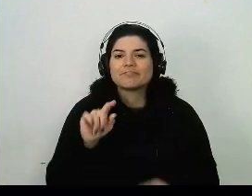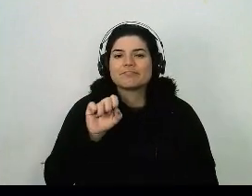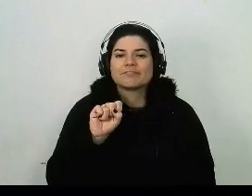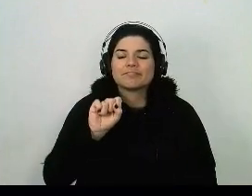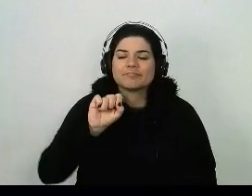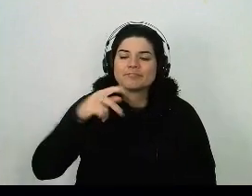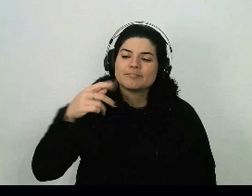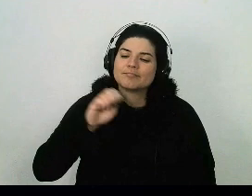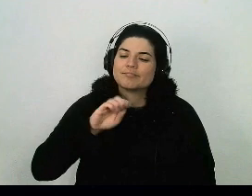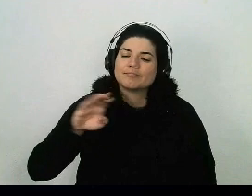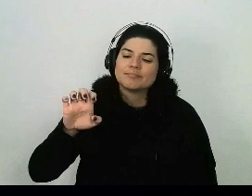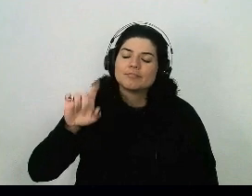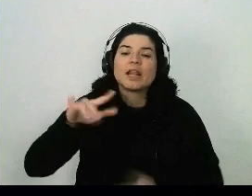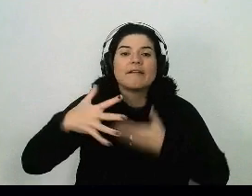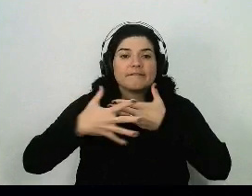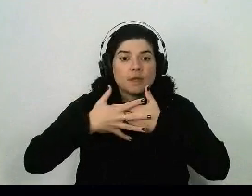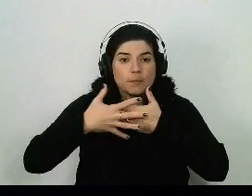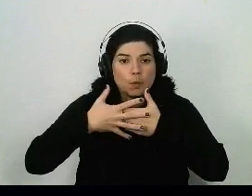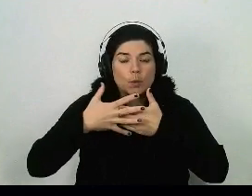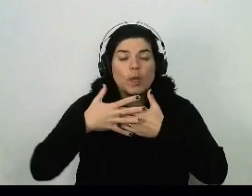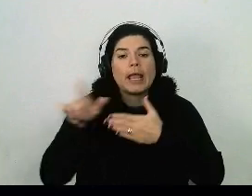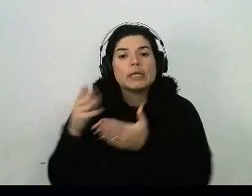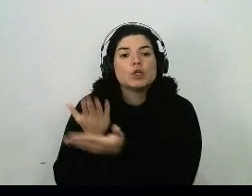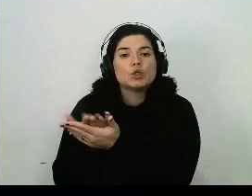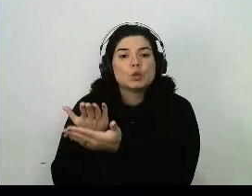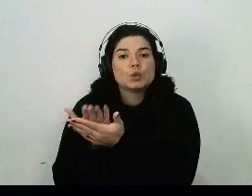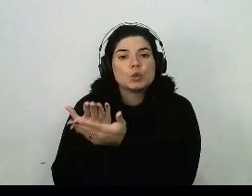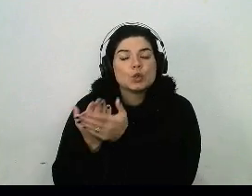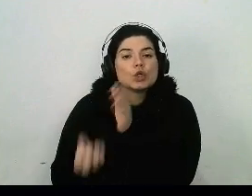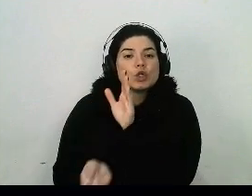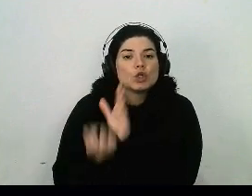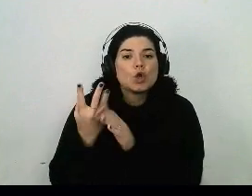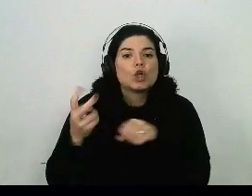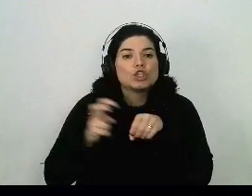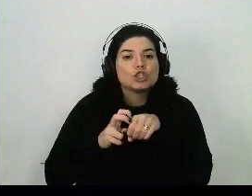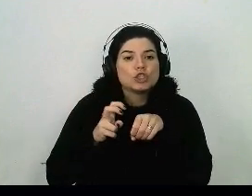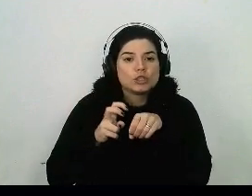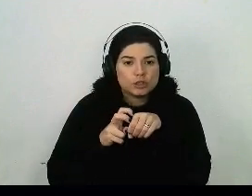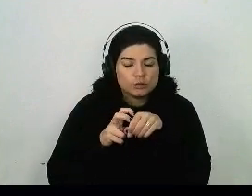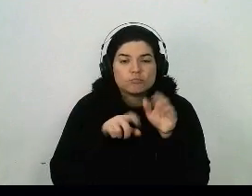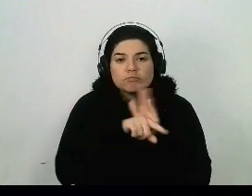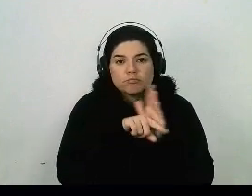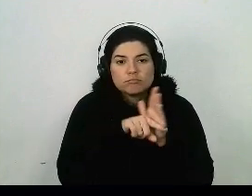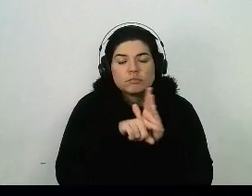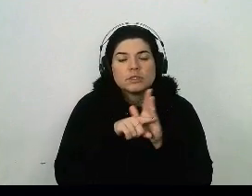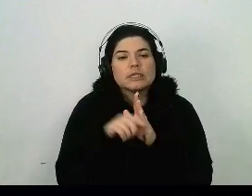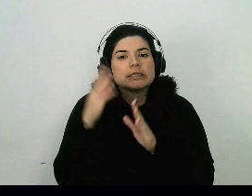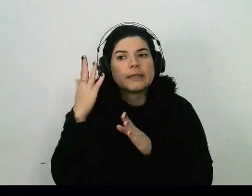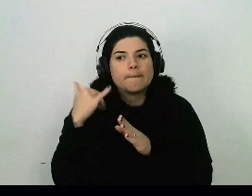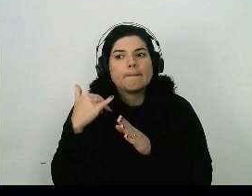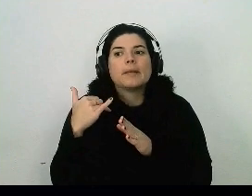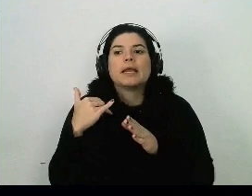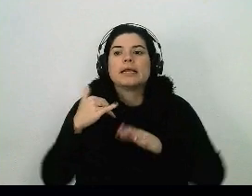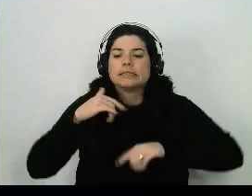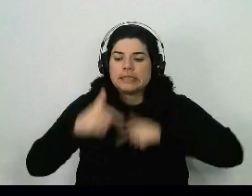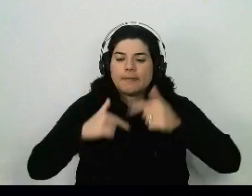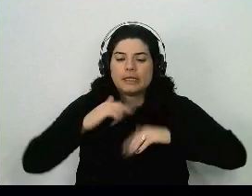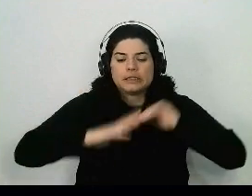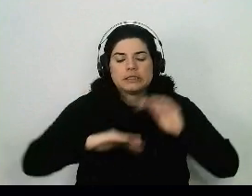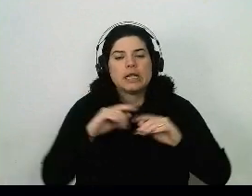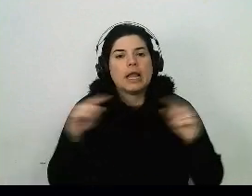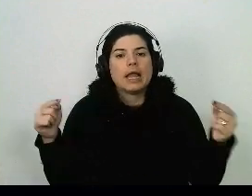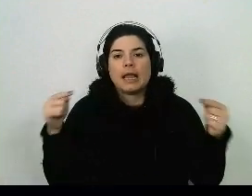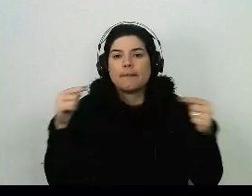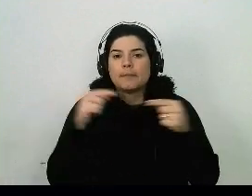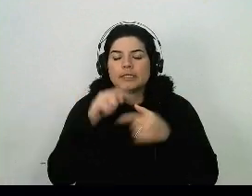que é esse estudo que foi desenvolvido pela pelo github para mensurar mensurar produtividade baseado nesta cinco